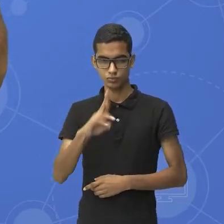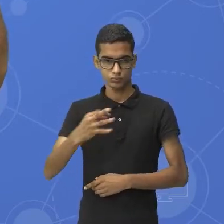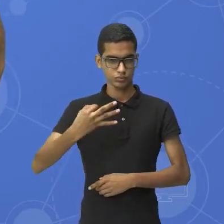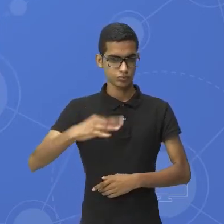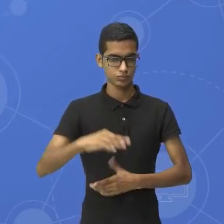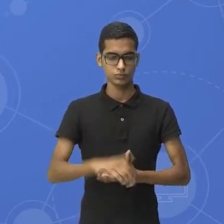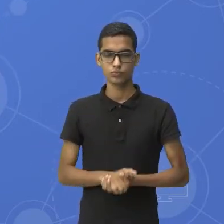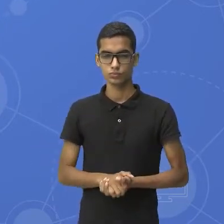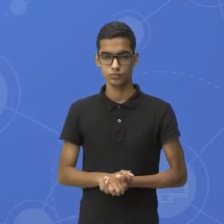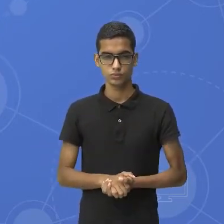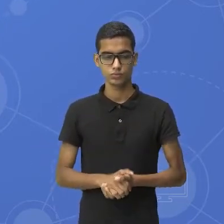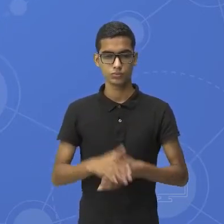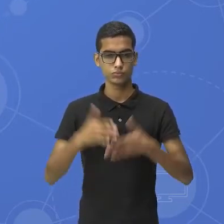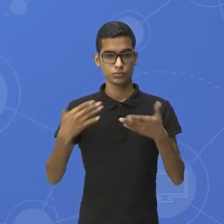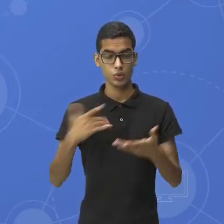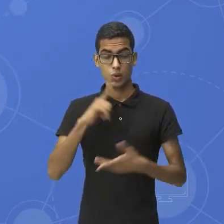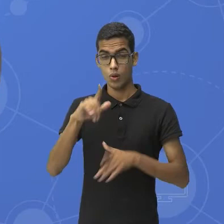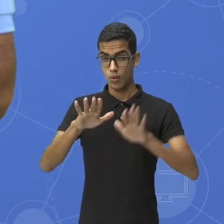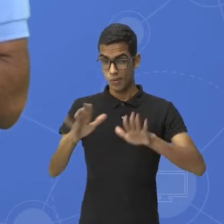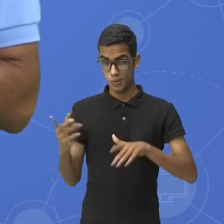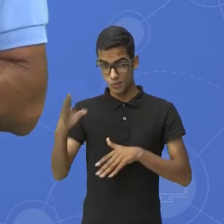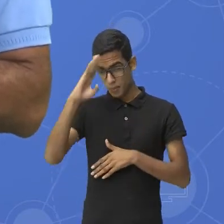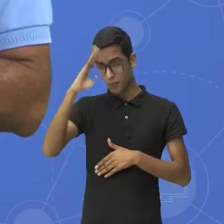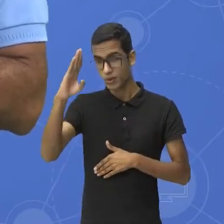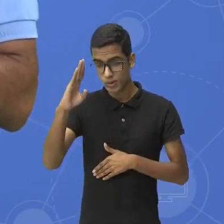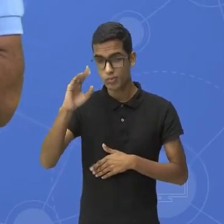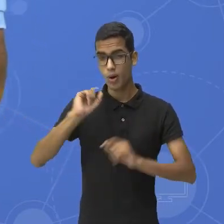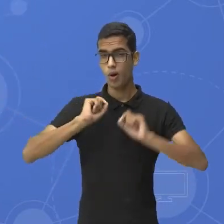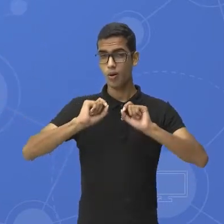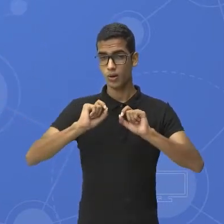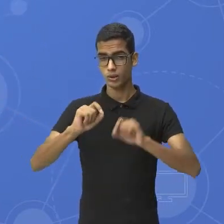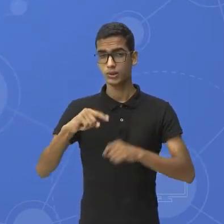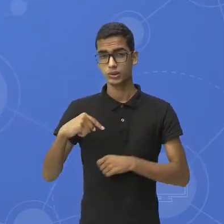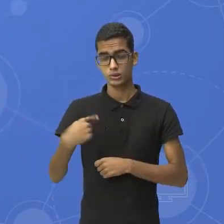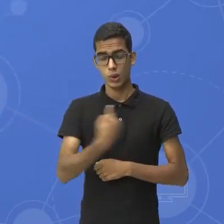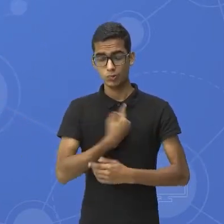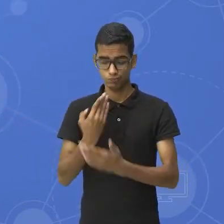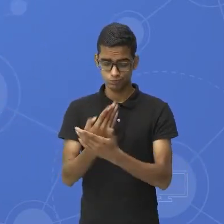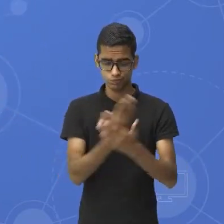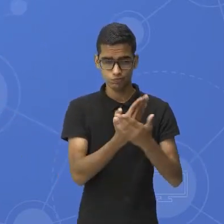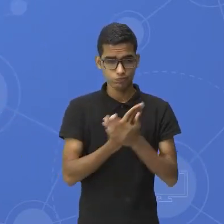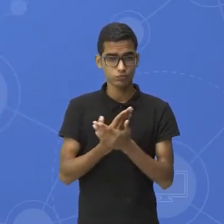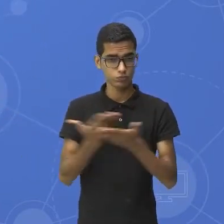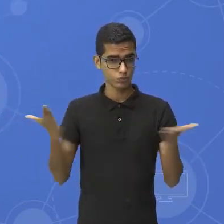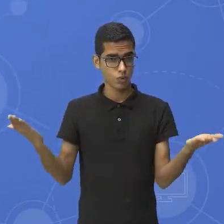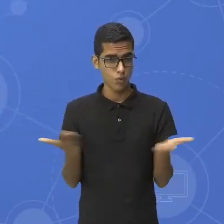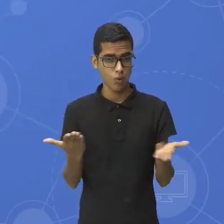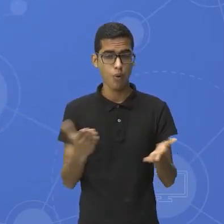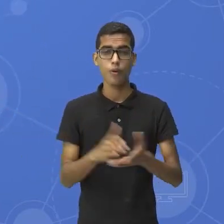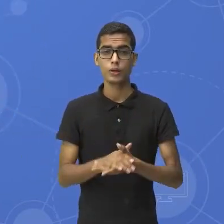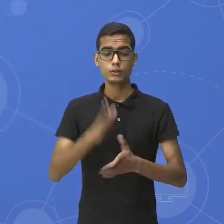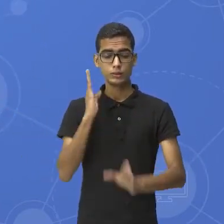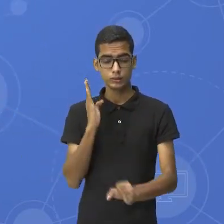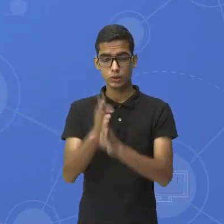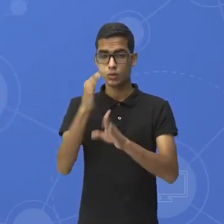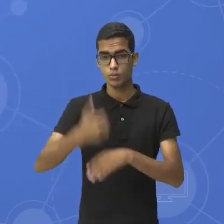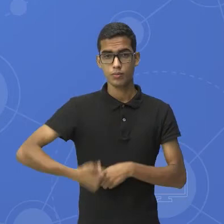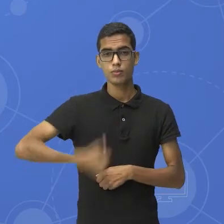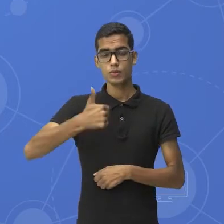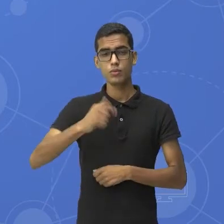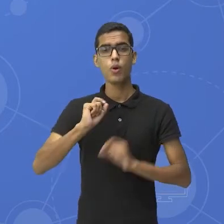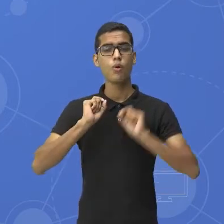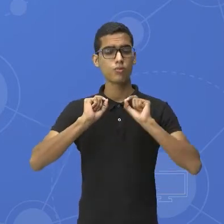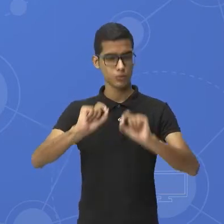procurando. De antemão, pessoal, o mais importante é nós fazermos esse estudo que a gente está fazendo agora, ou seja, descobrir